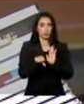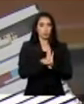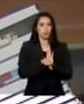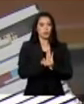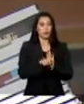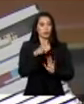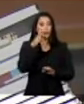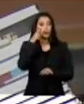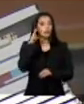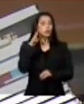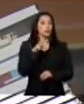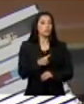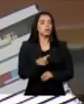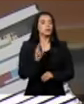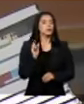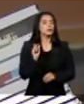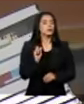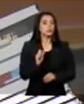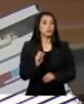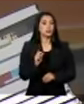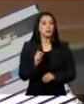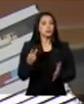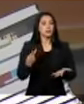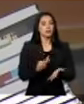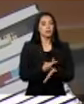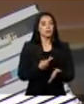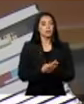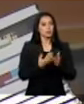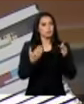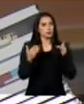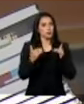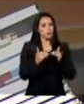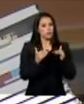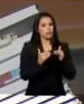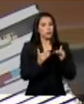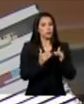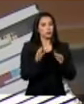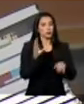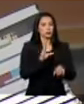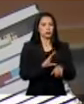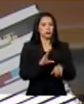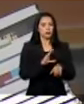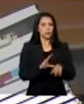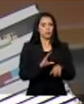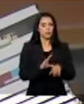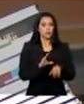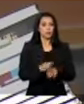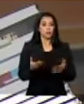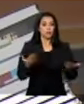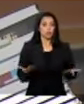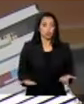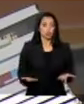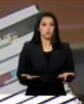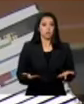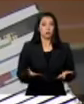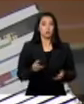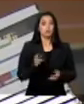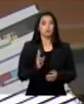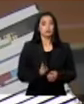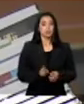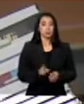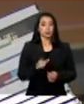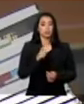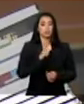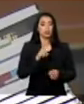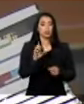sucessivamente, que o preceito seja assentado compatível com a Constituição Federal enquanto perdurar o estado